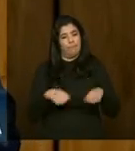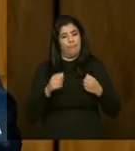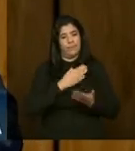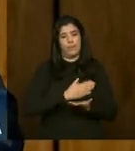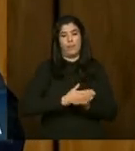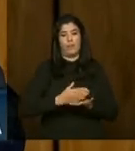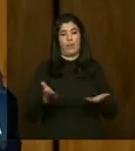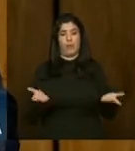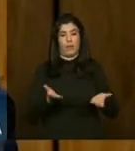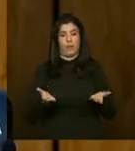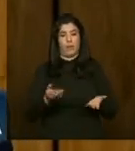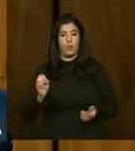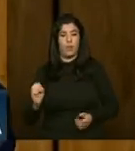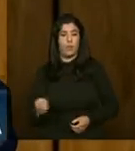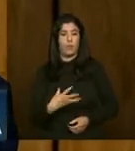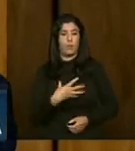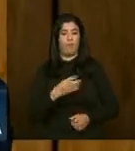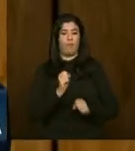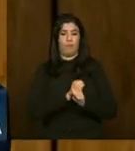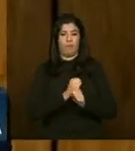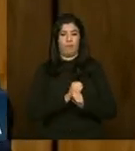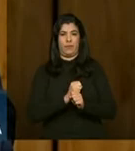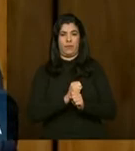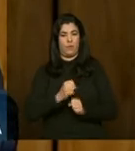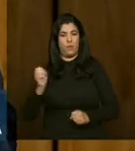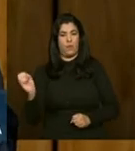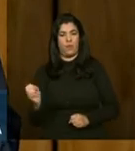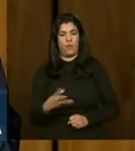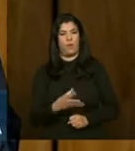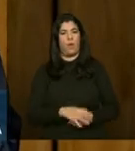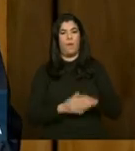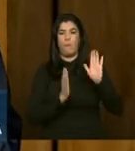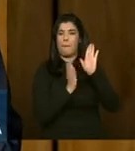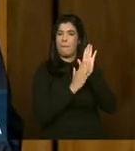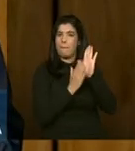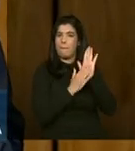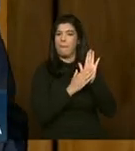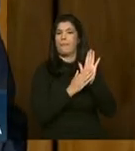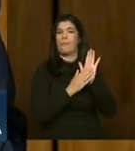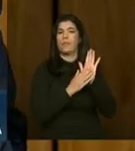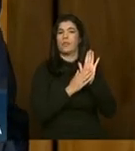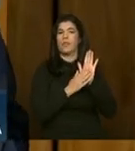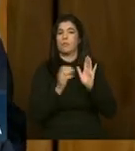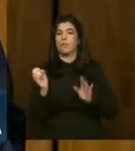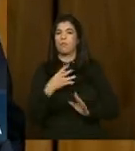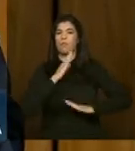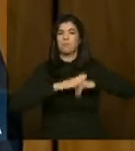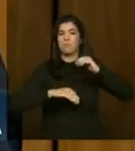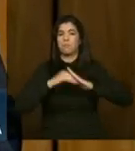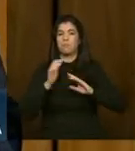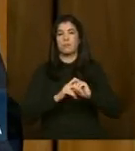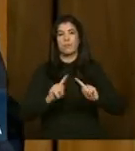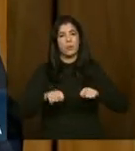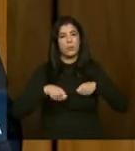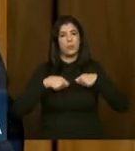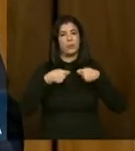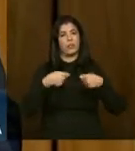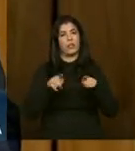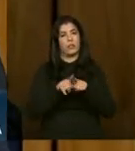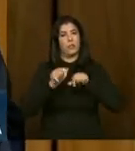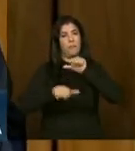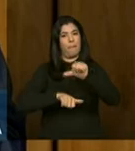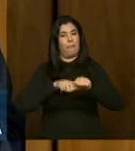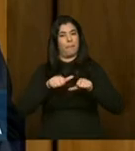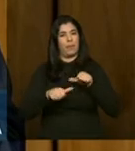começar, ministro, um novo ano com uma nova proposta, novas medidas e com condições de estar mudando o